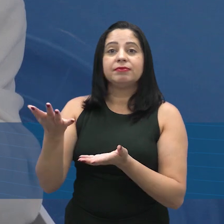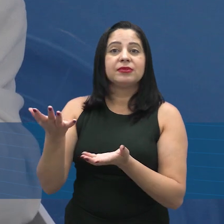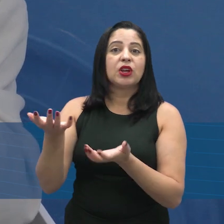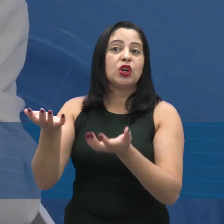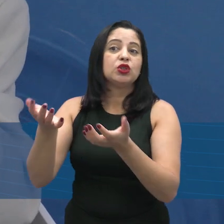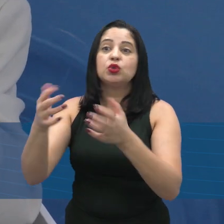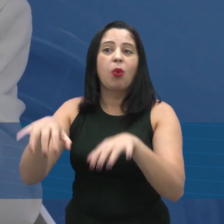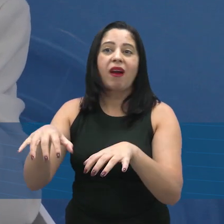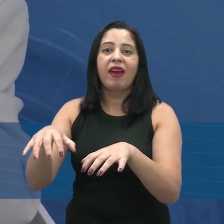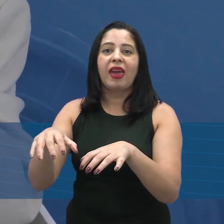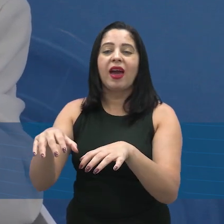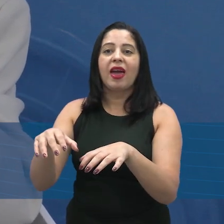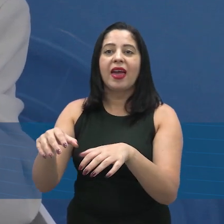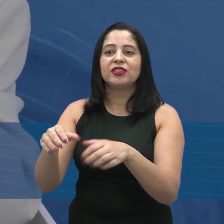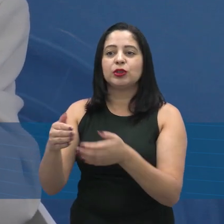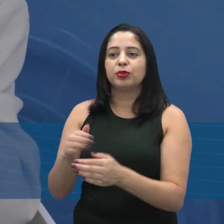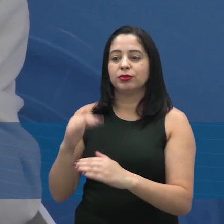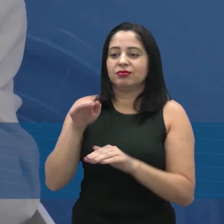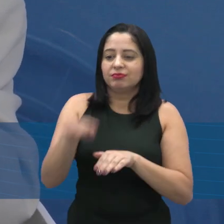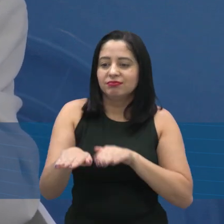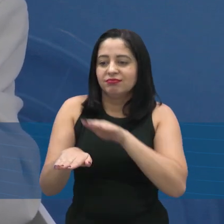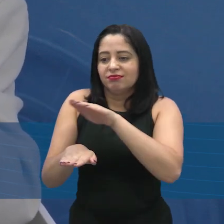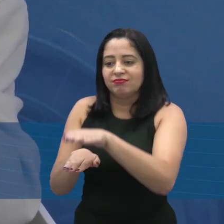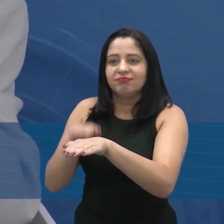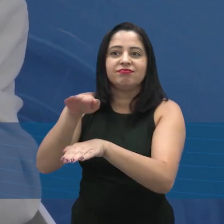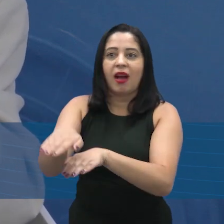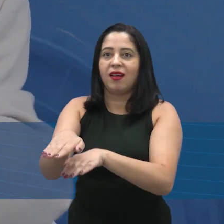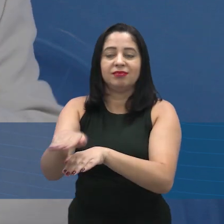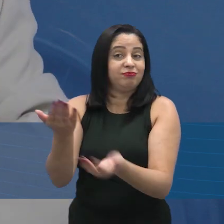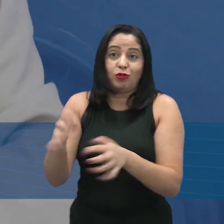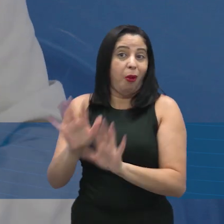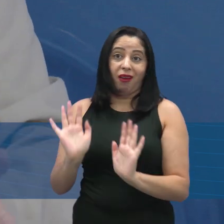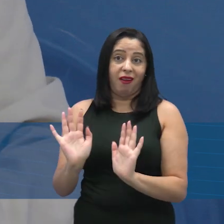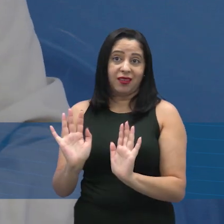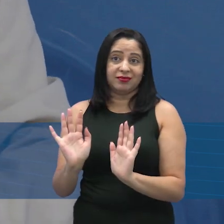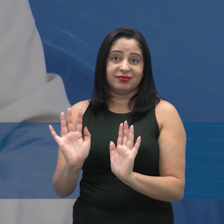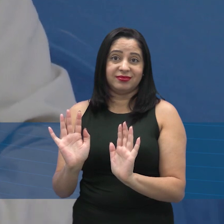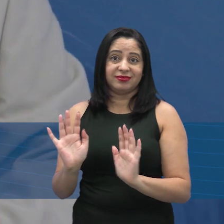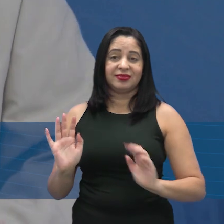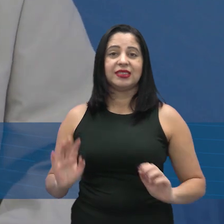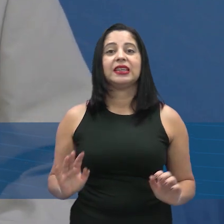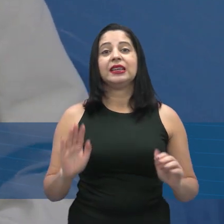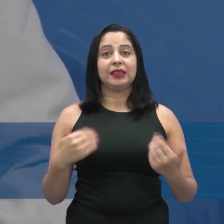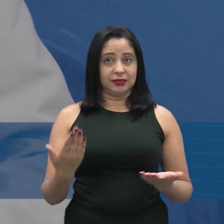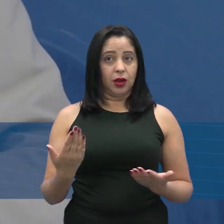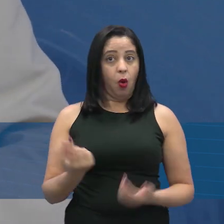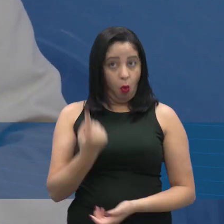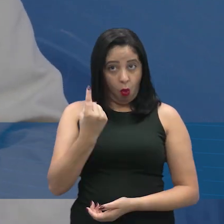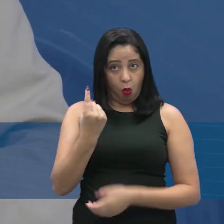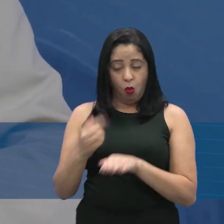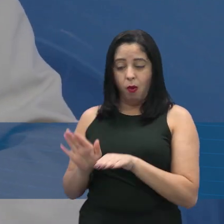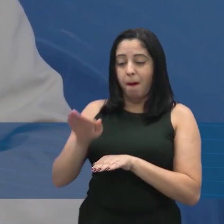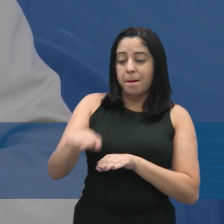submete aos caminhos, os passos para chegar àquela situação, né? E um dos caminhos, quer dizer, um